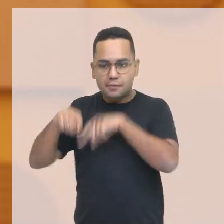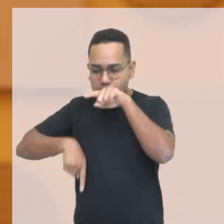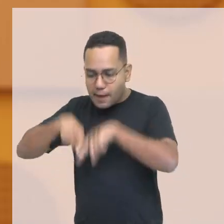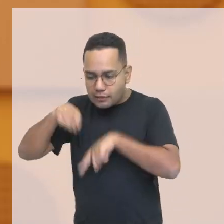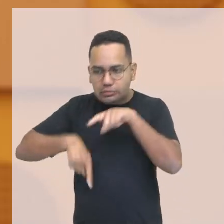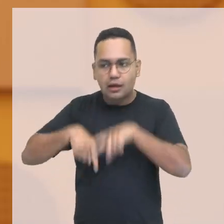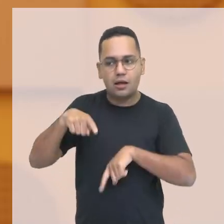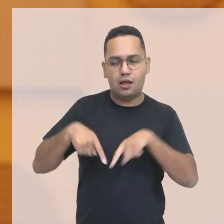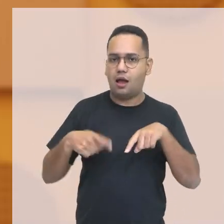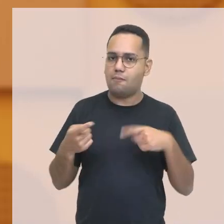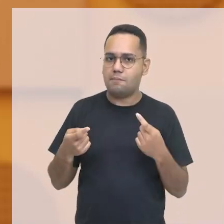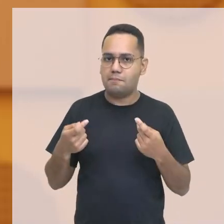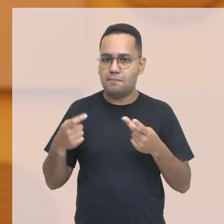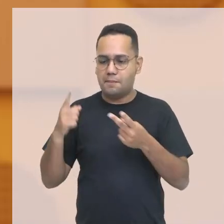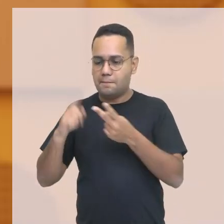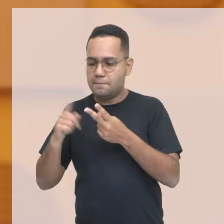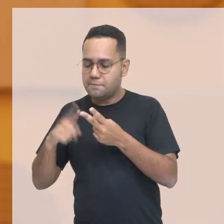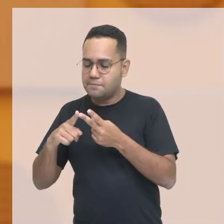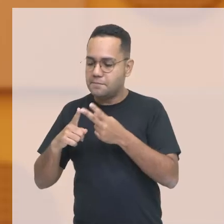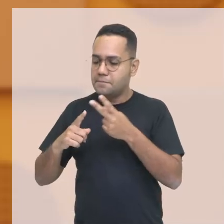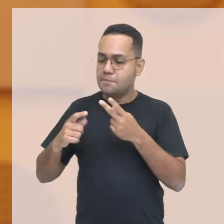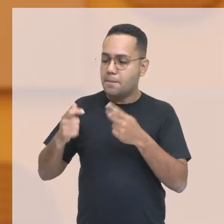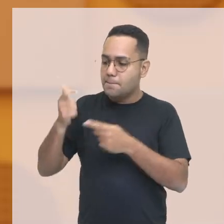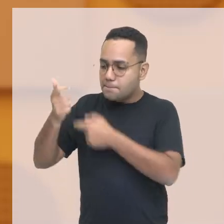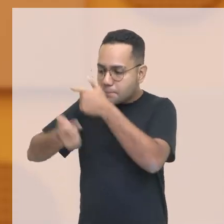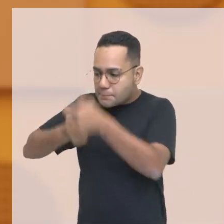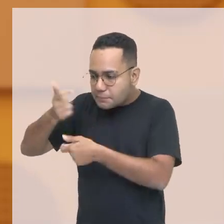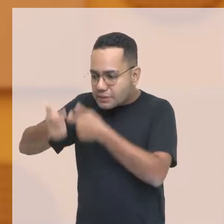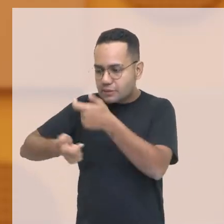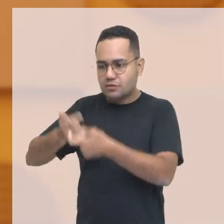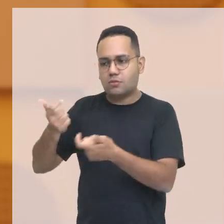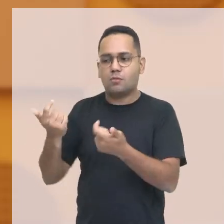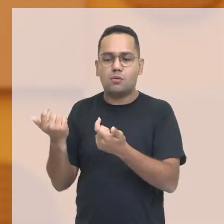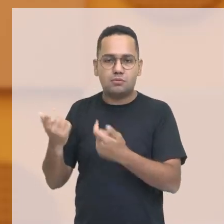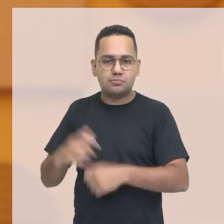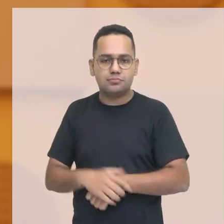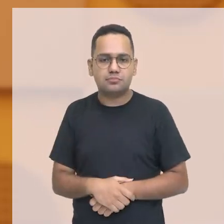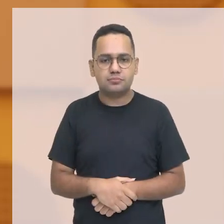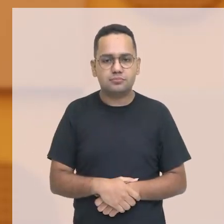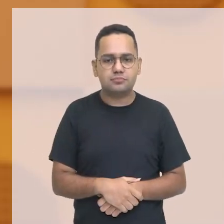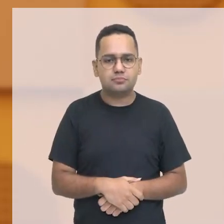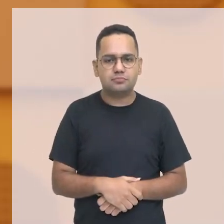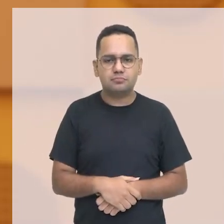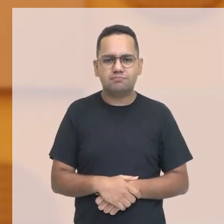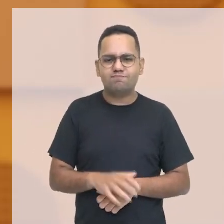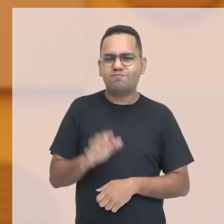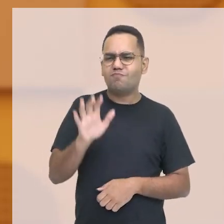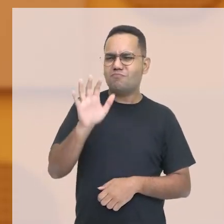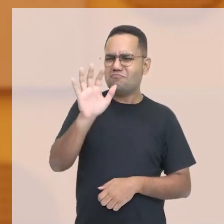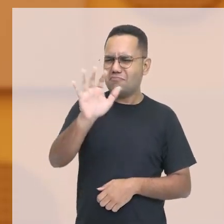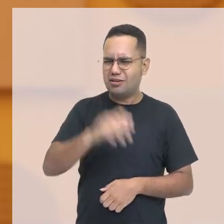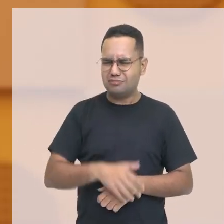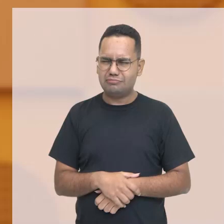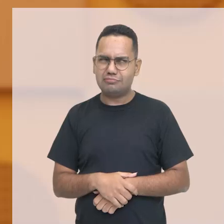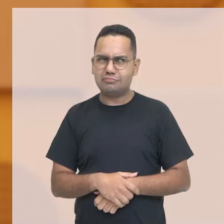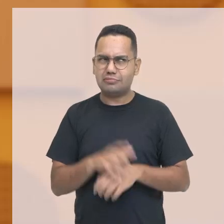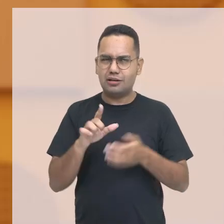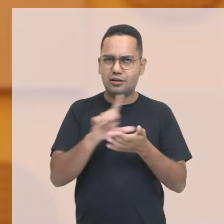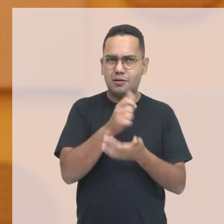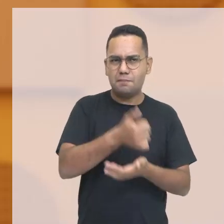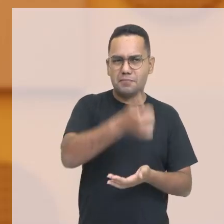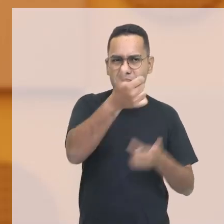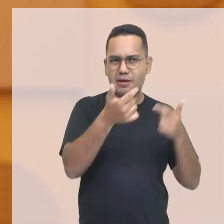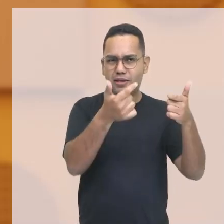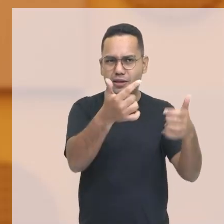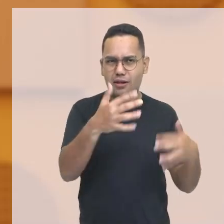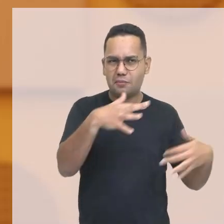eu preciso de mão de obra barata. Professor, o senhor começou a aula falando sobre a Primeira Guerra Mundial. O que